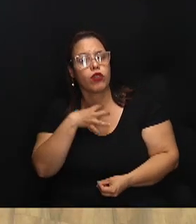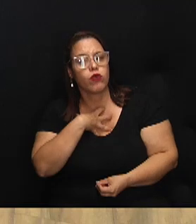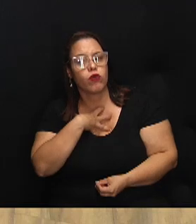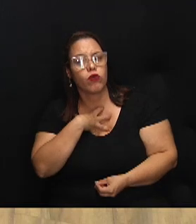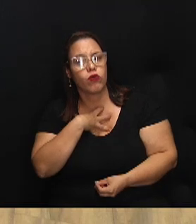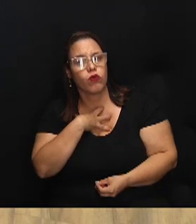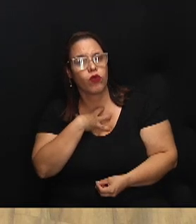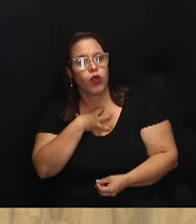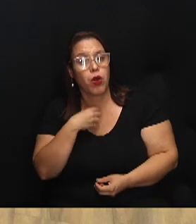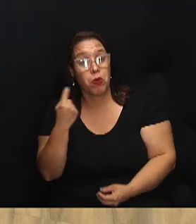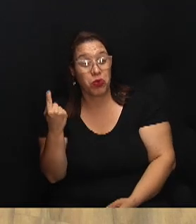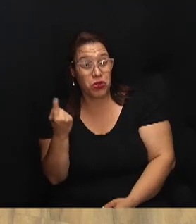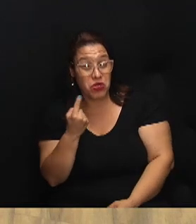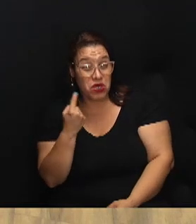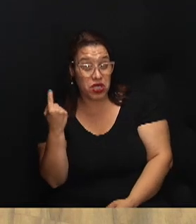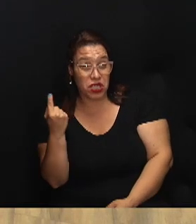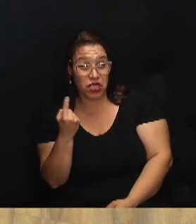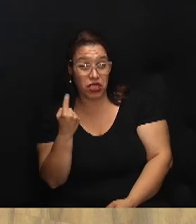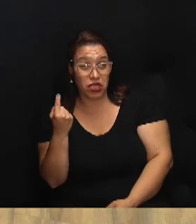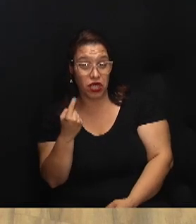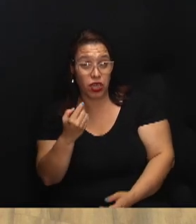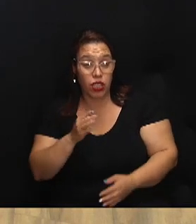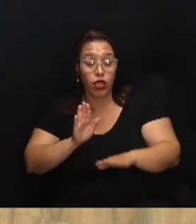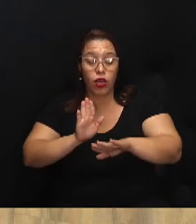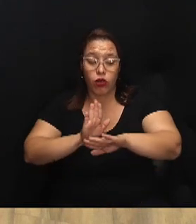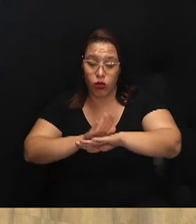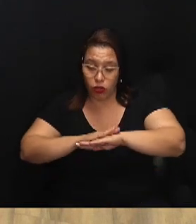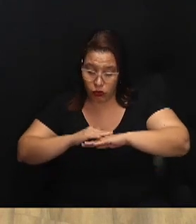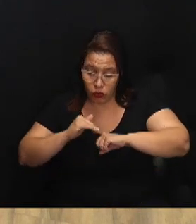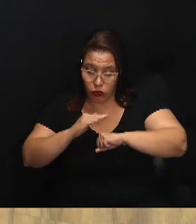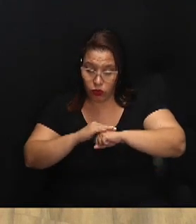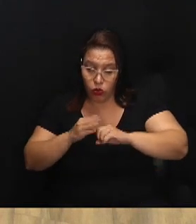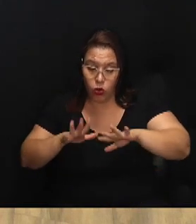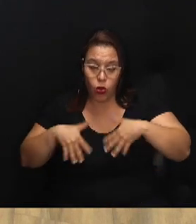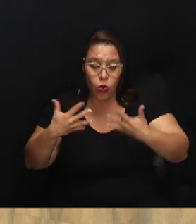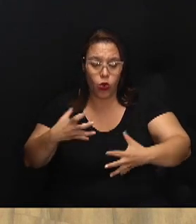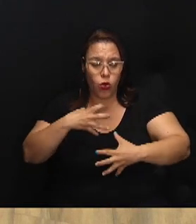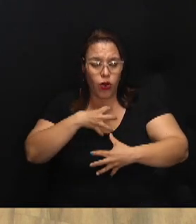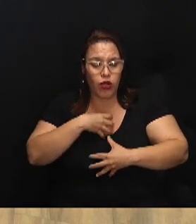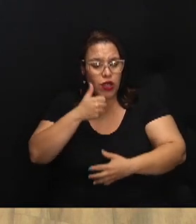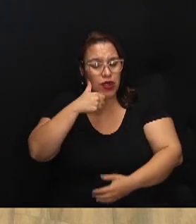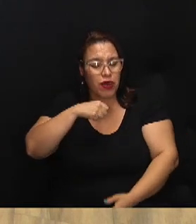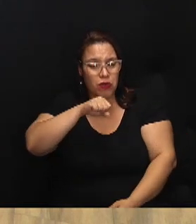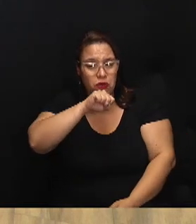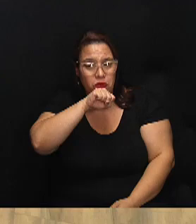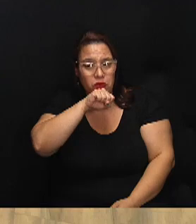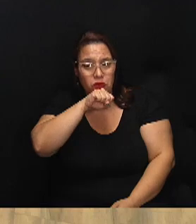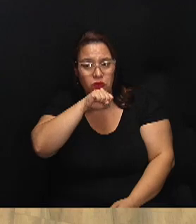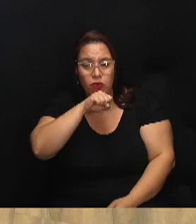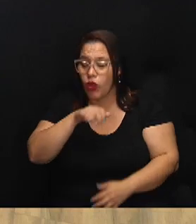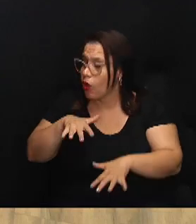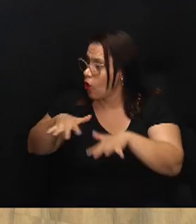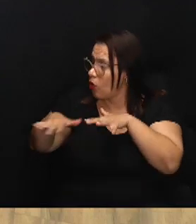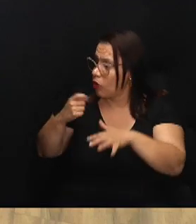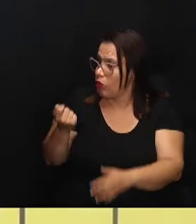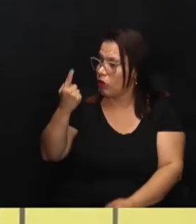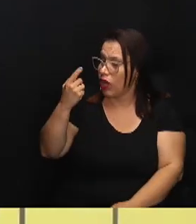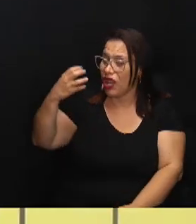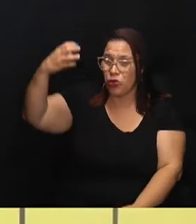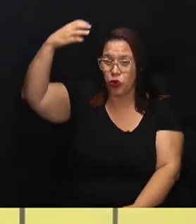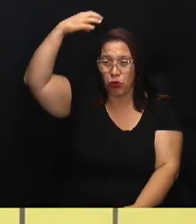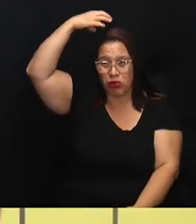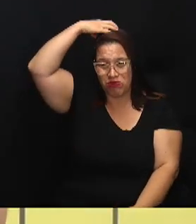sentiu muito sozinha? Você se sentiu Não. amparada? Qual o sentimento dessa mãe? Foram momentos. O primeiro sentimento é a culpa,